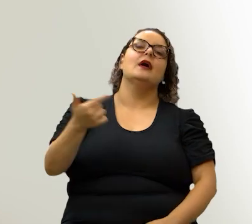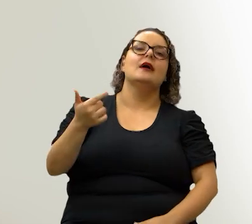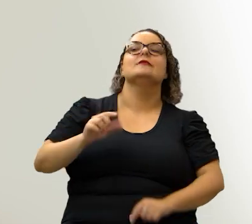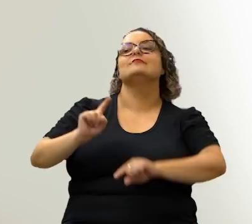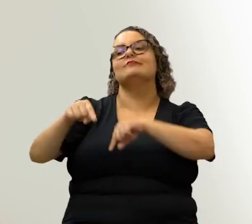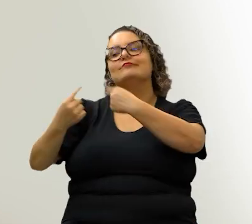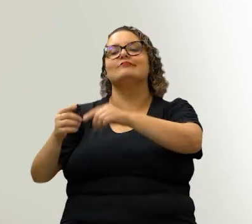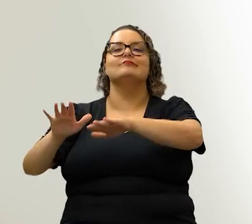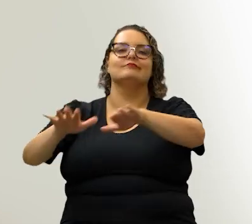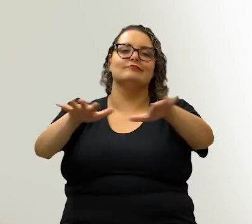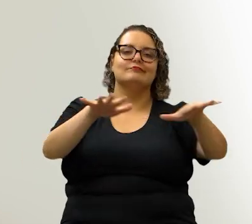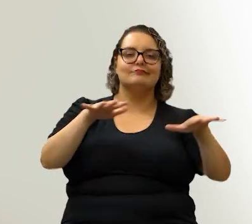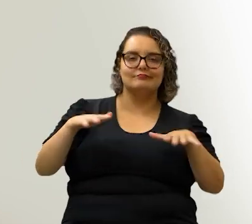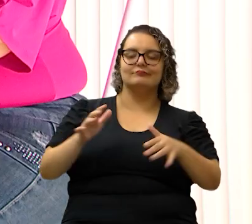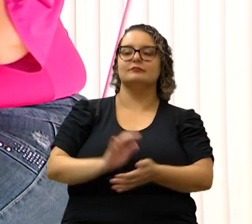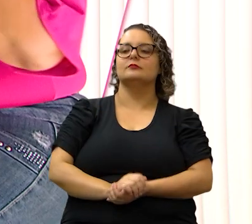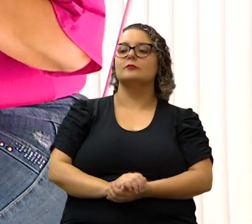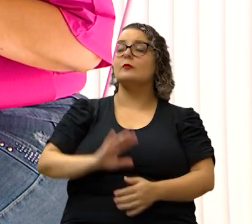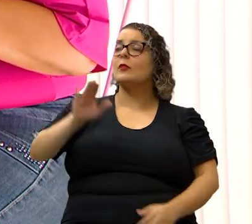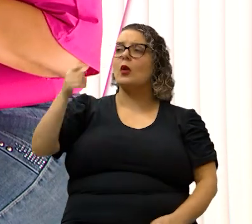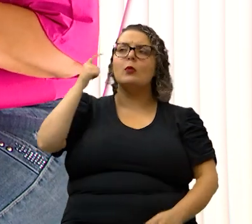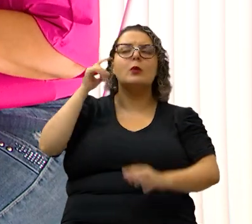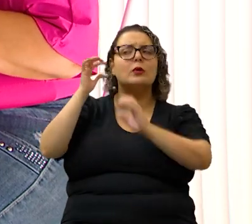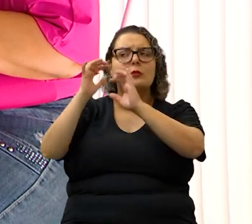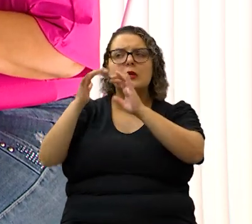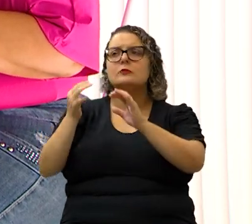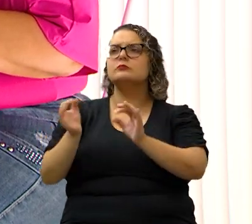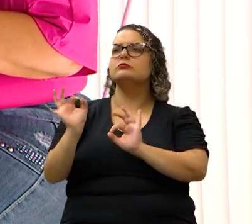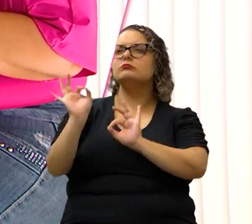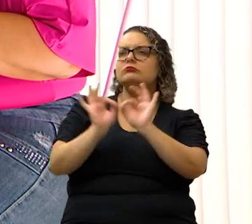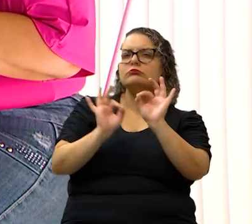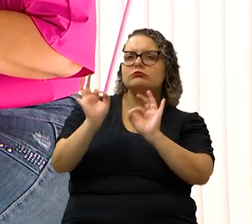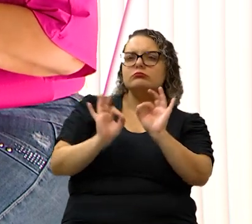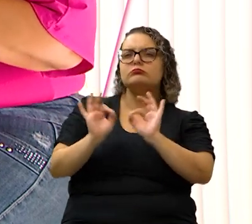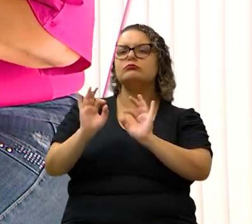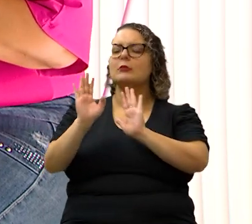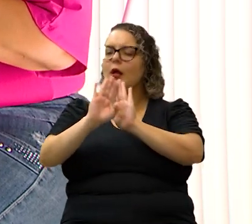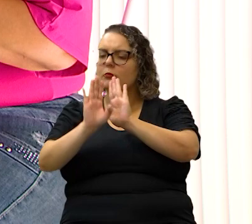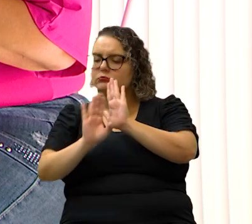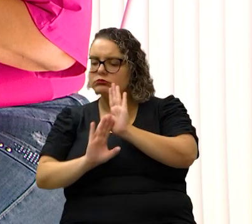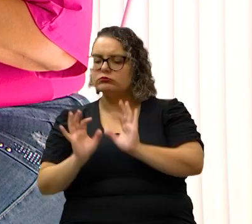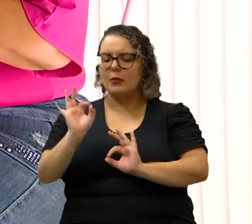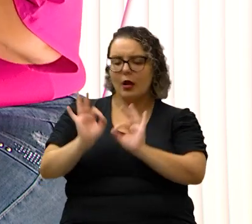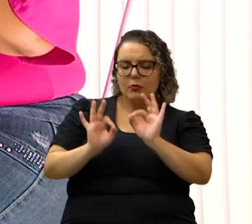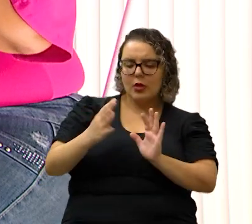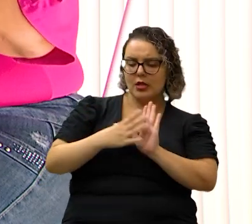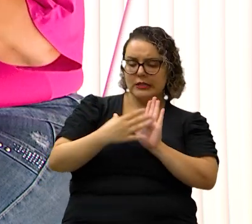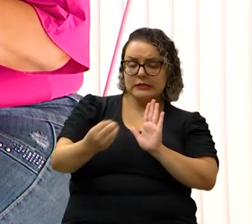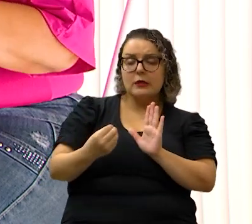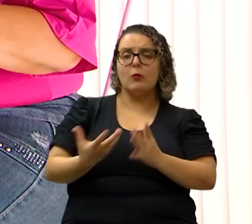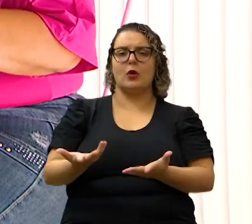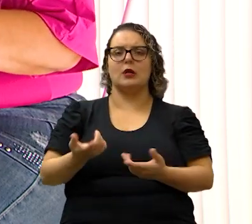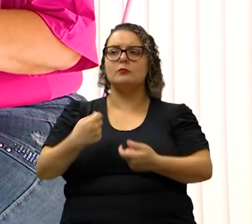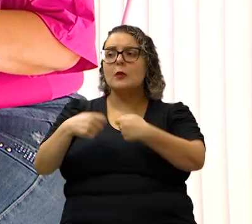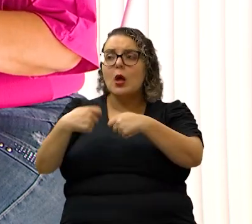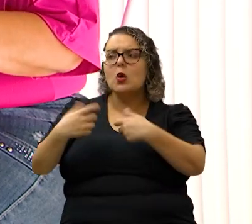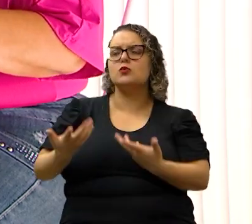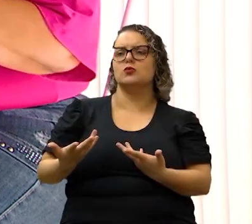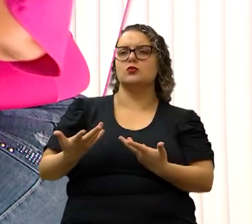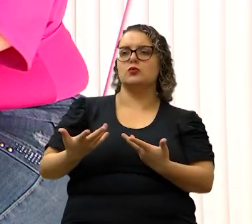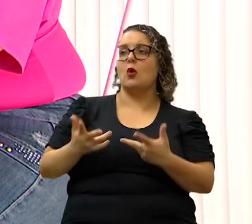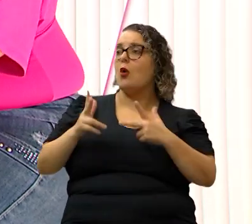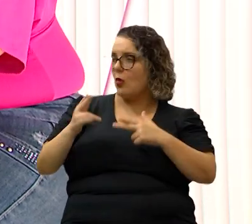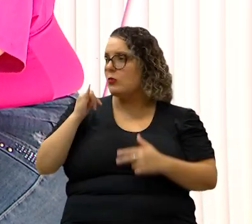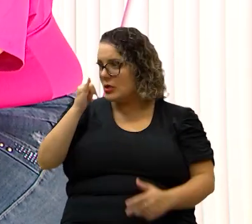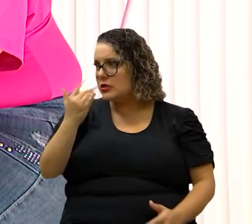segundas lojas da rede. Quando você pensou na formatação E em todo esse modelo de negócio,